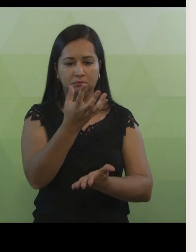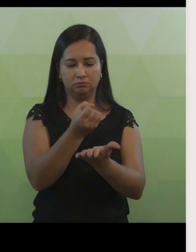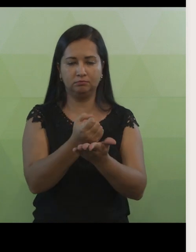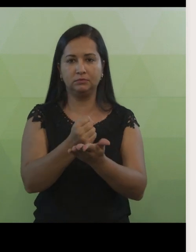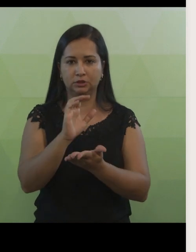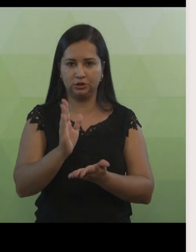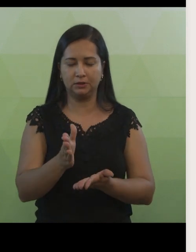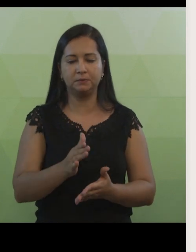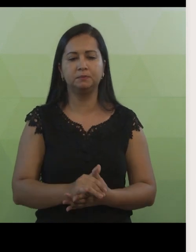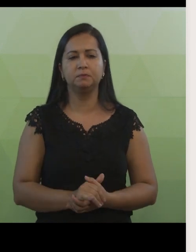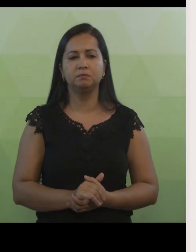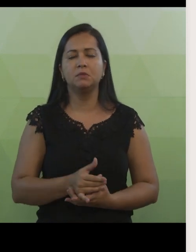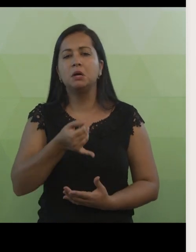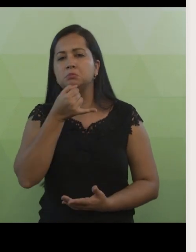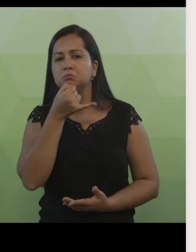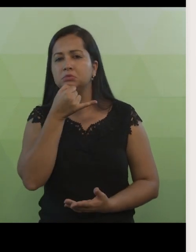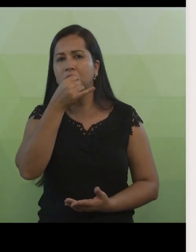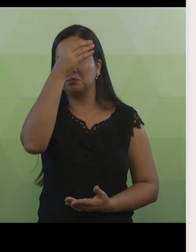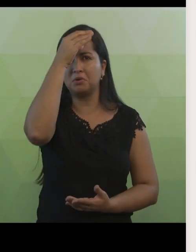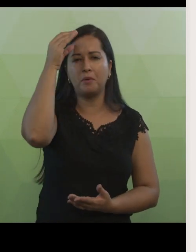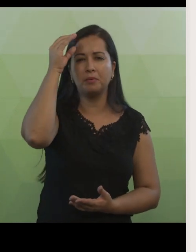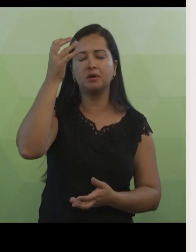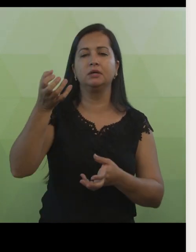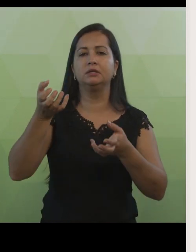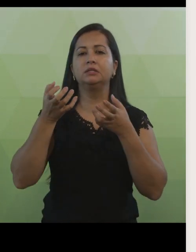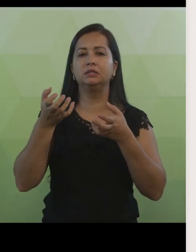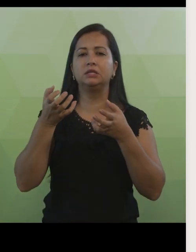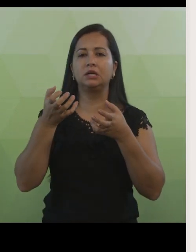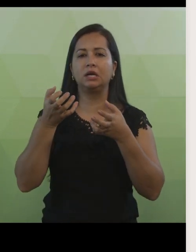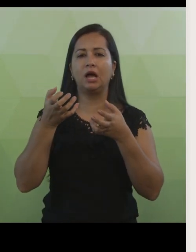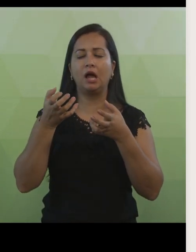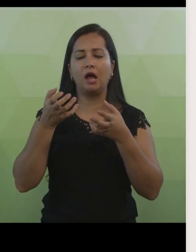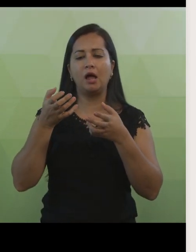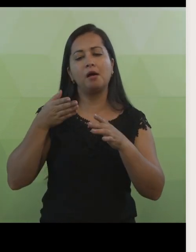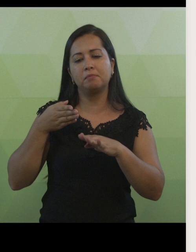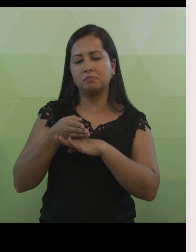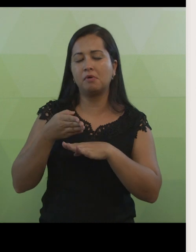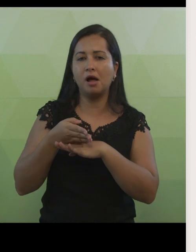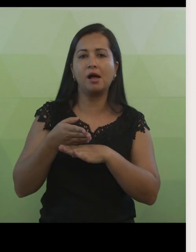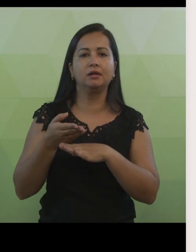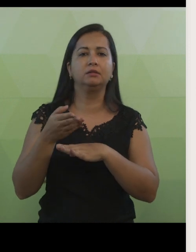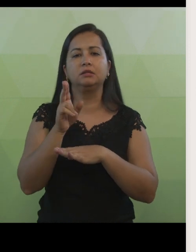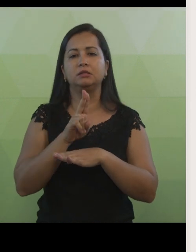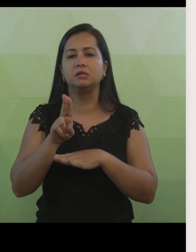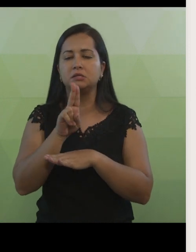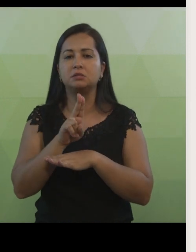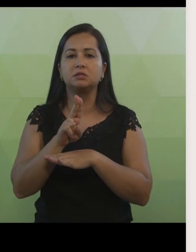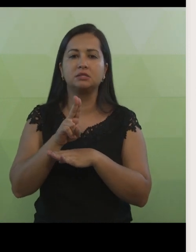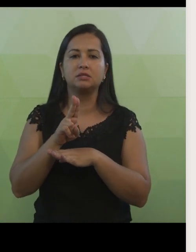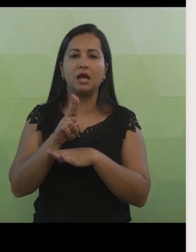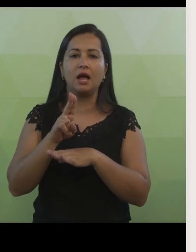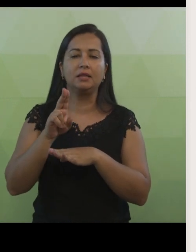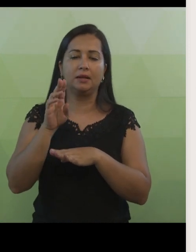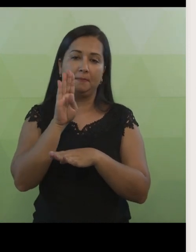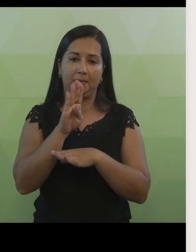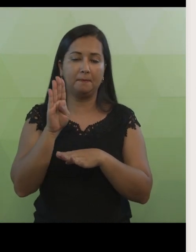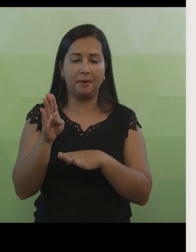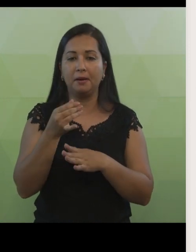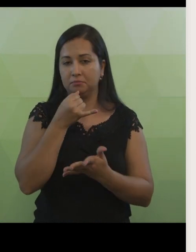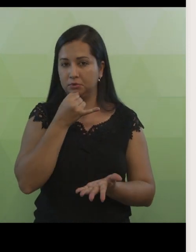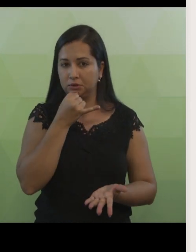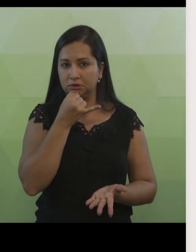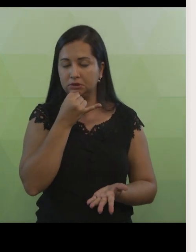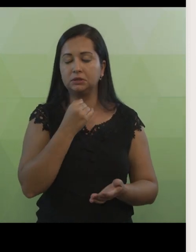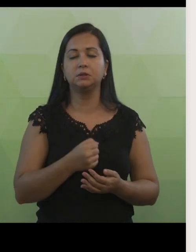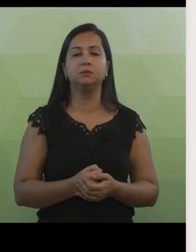Depois disso, depois do software instalado, caso um cliente deseje conectar no meu servidor, utilizando